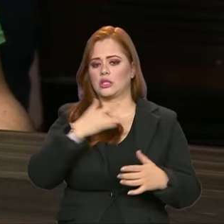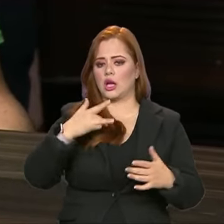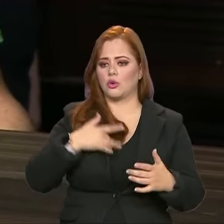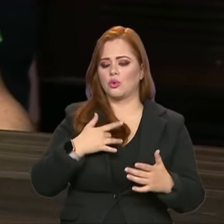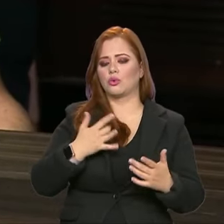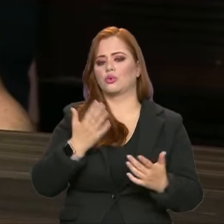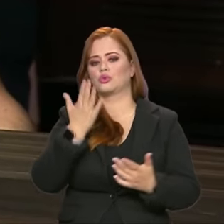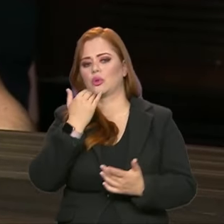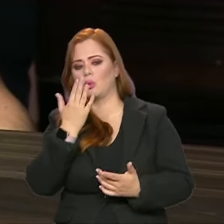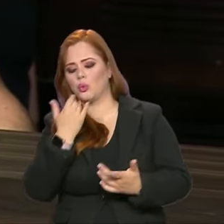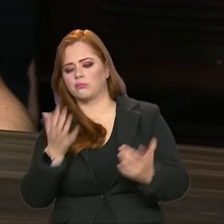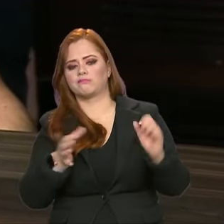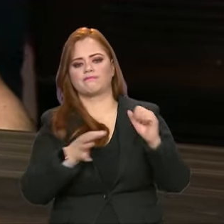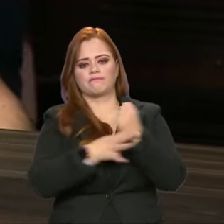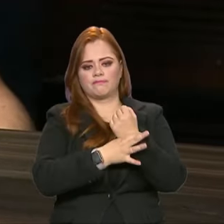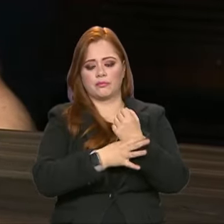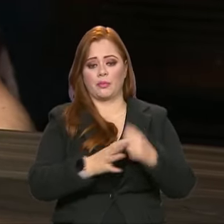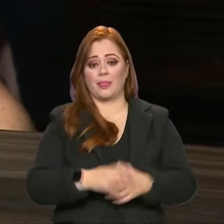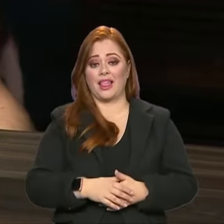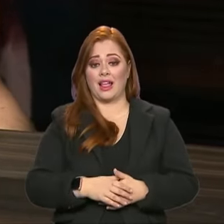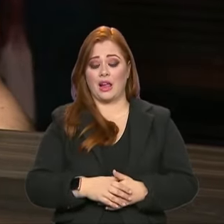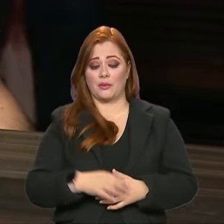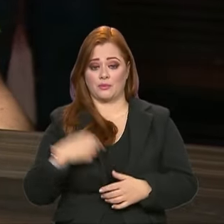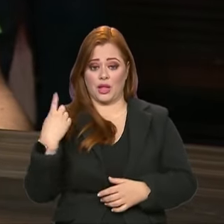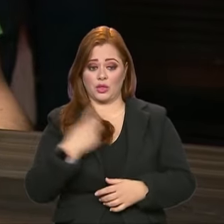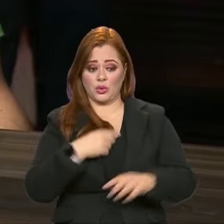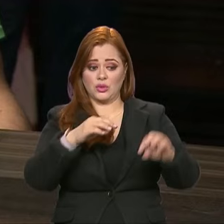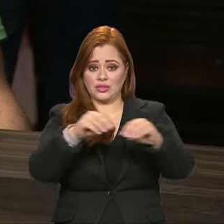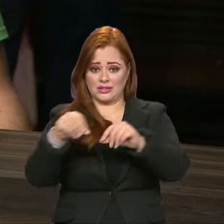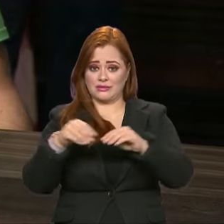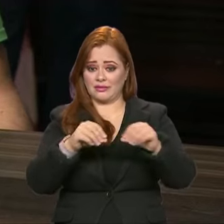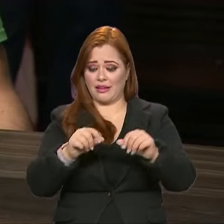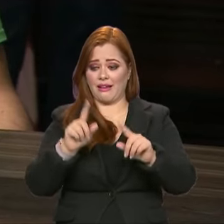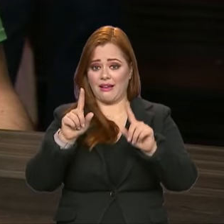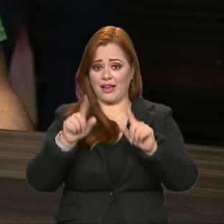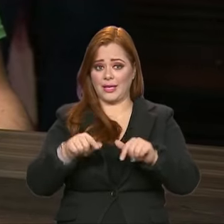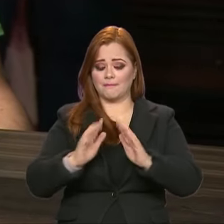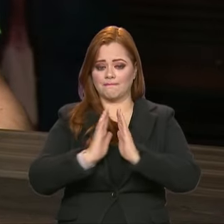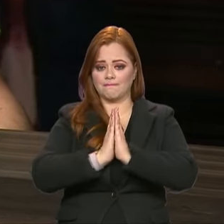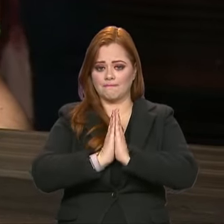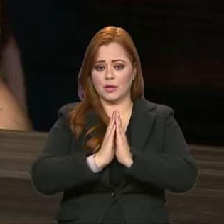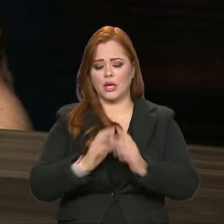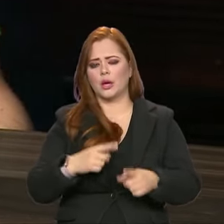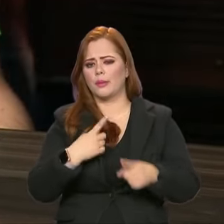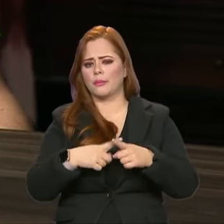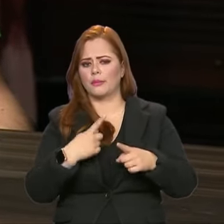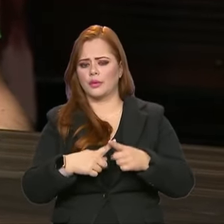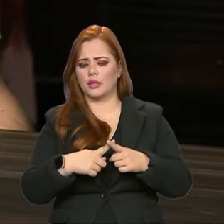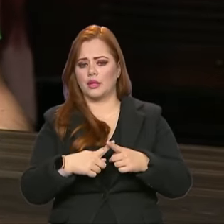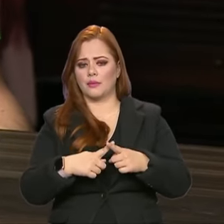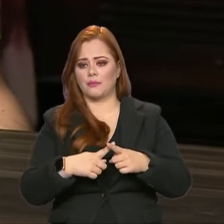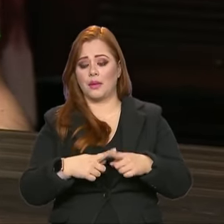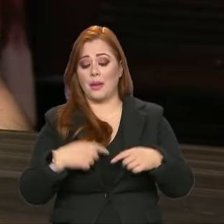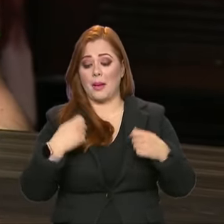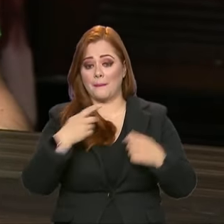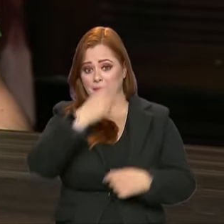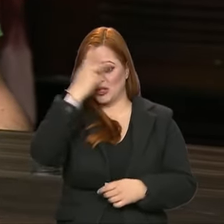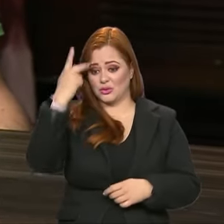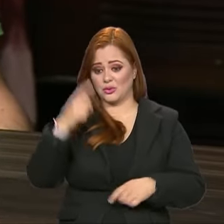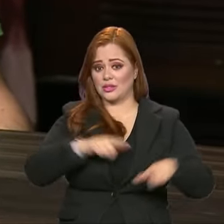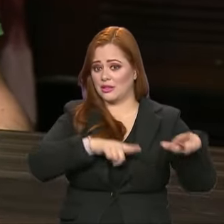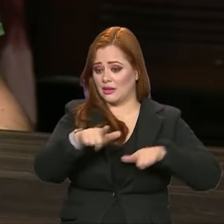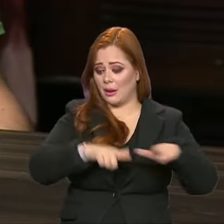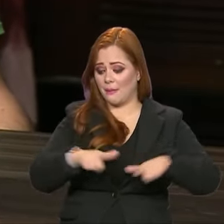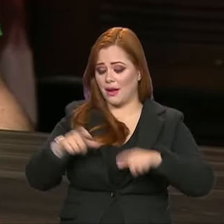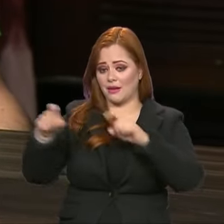e nutricional. A terra, para nós, ela é sagrada, nas mãos de quem trabalha a terra. Há